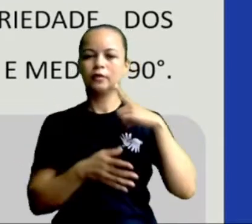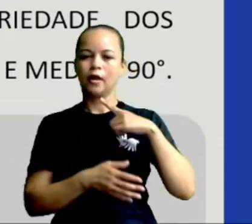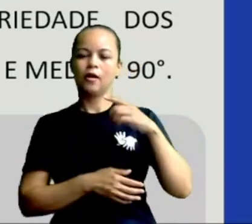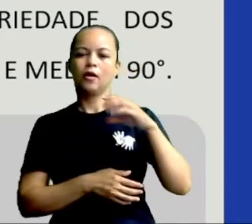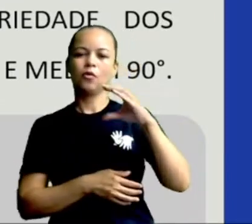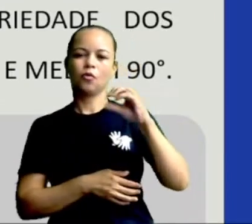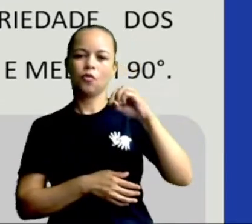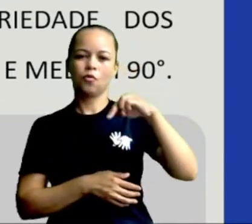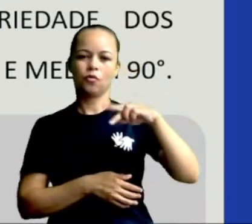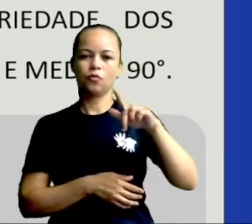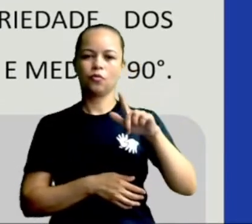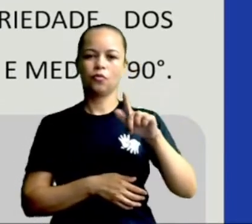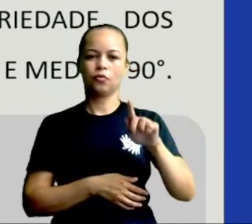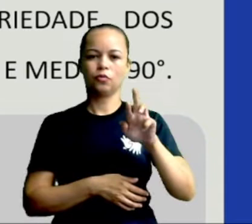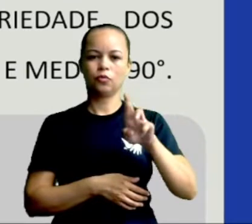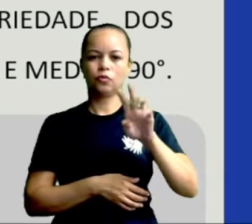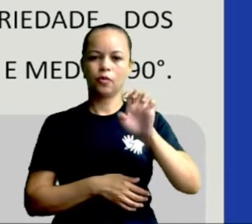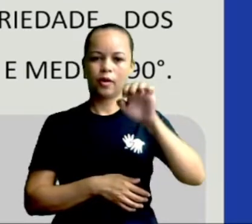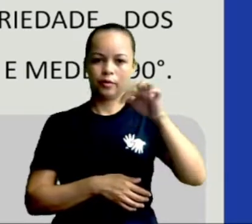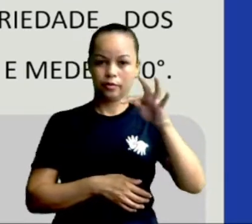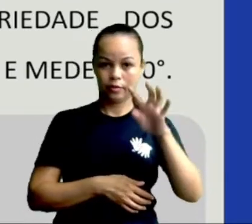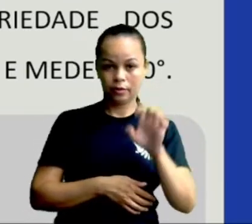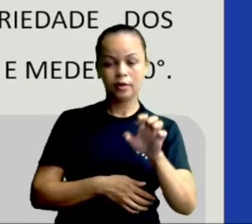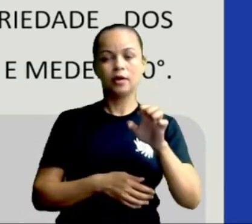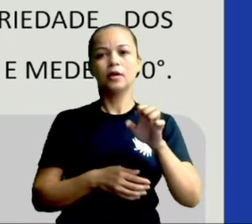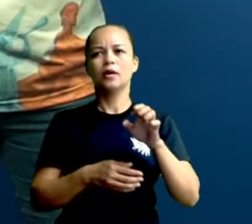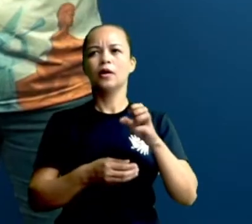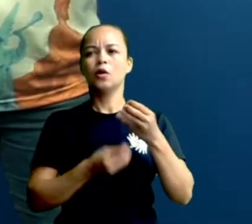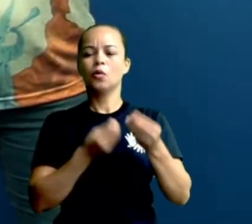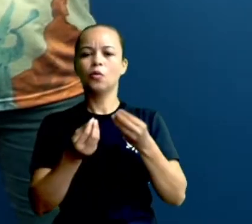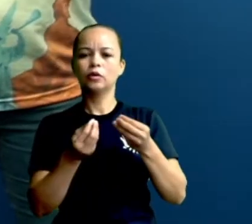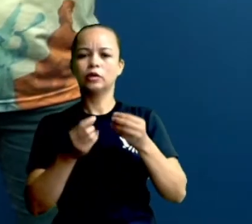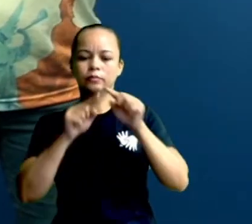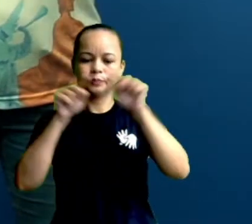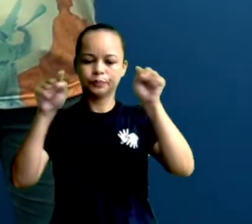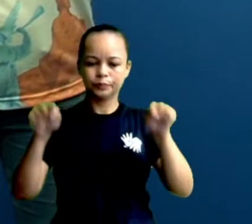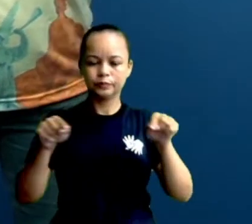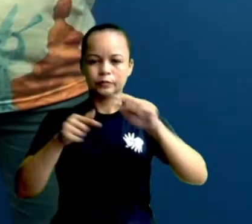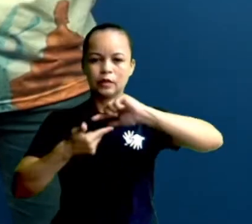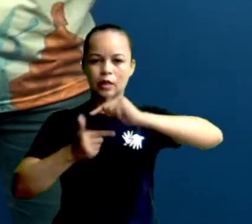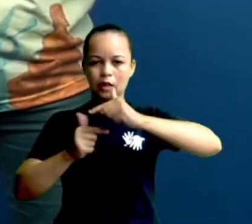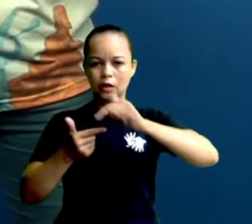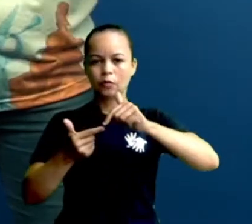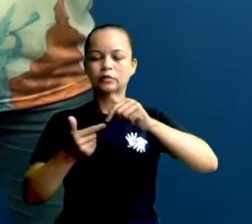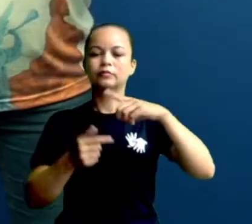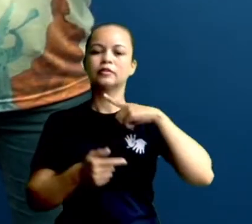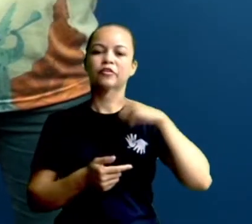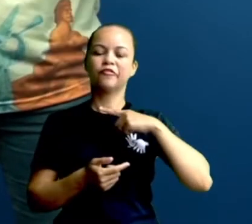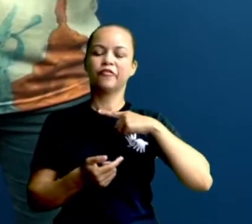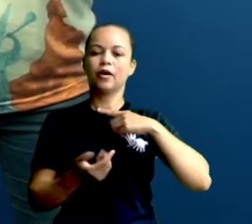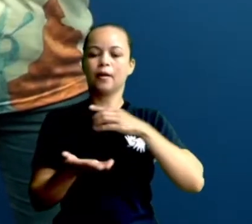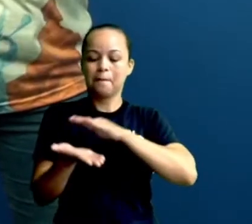entre duas figuras geométricas planas quando eu tiver os seus lados, né,